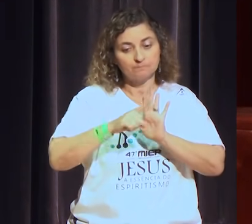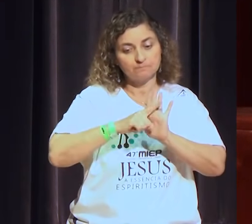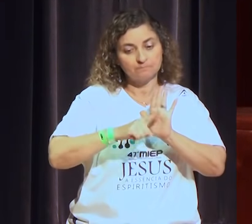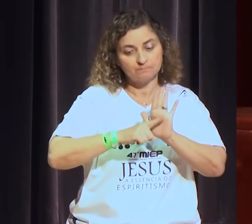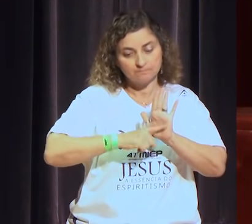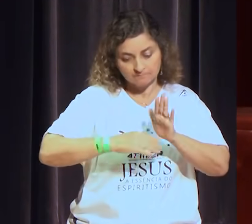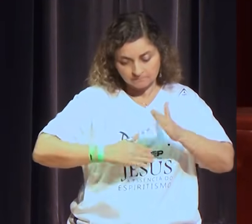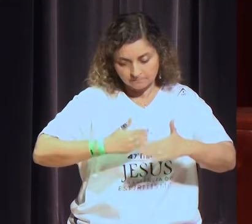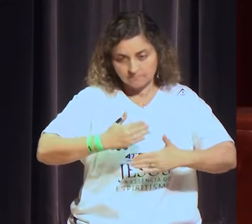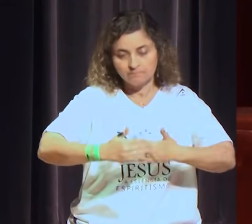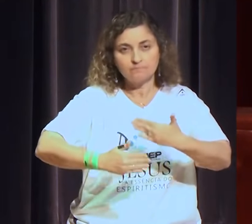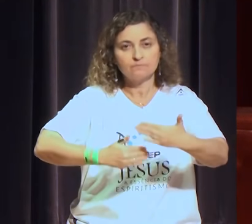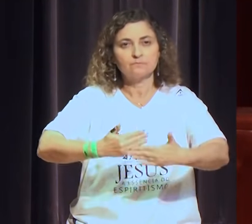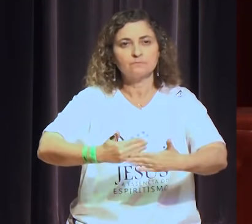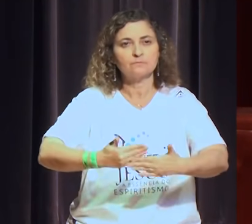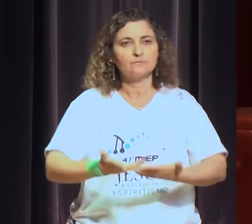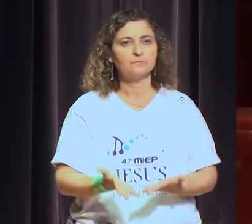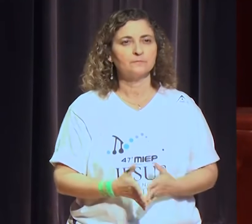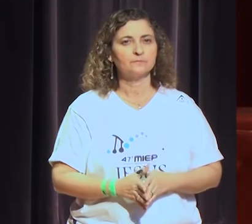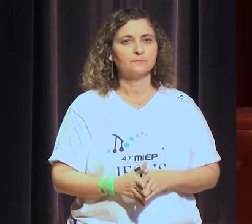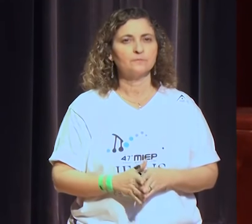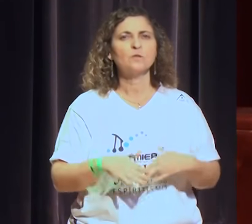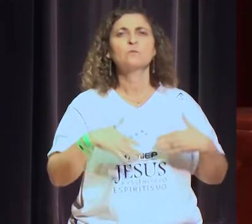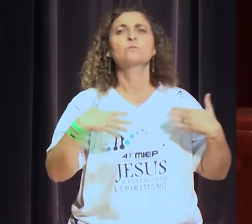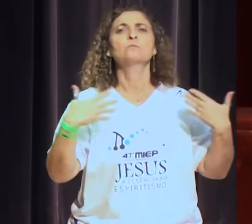E eu preciso programar.